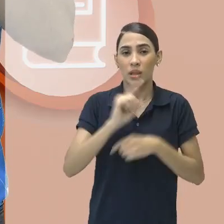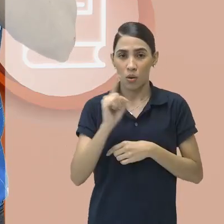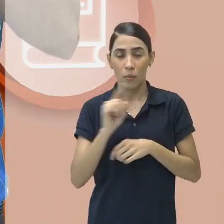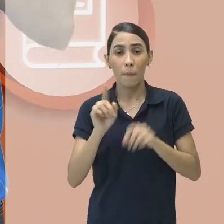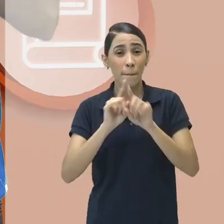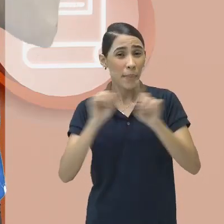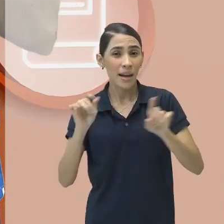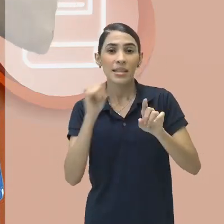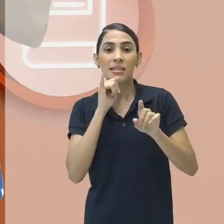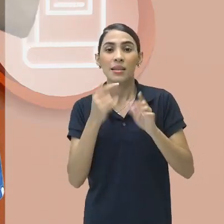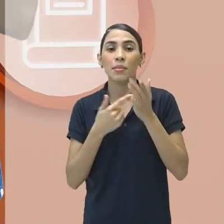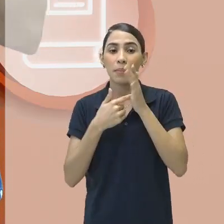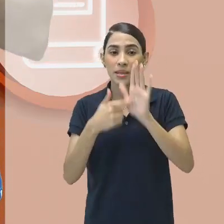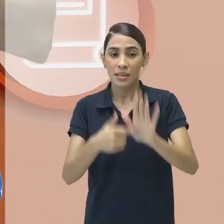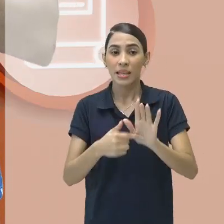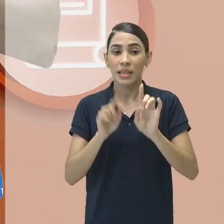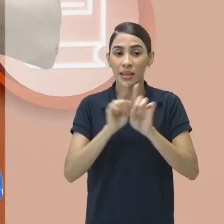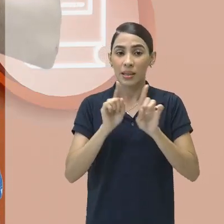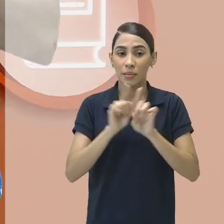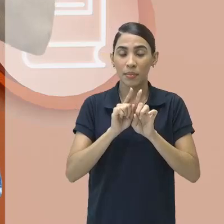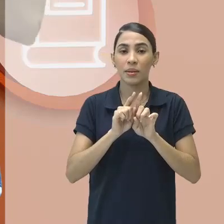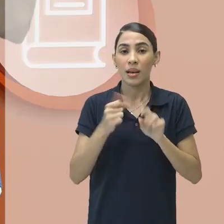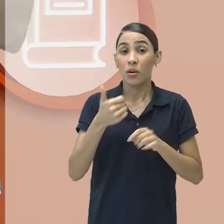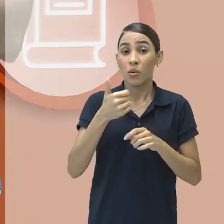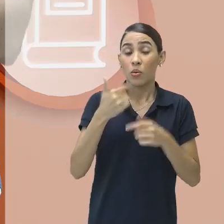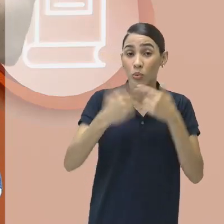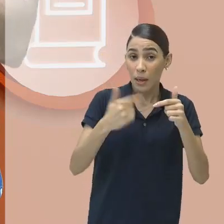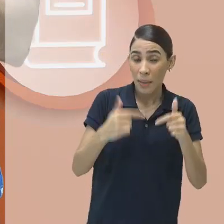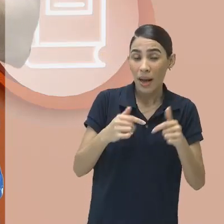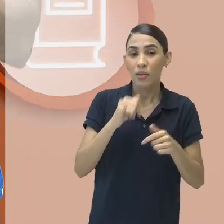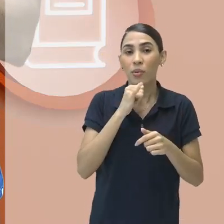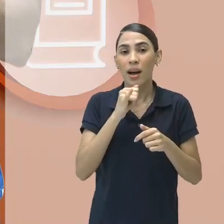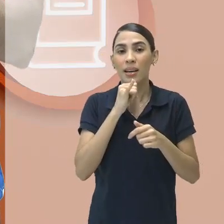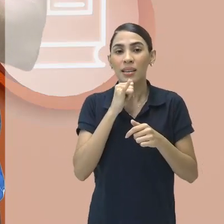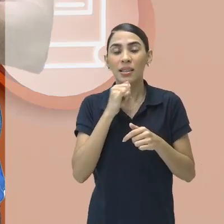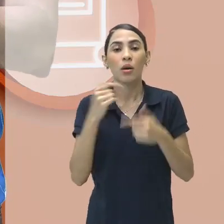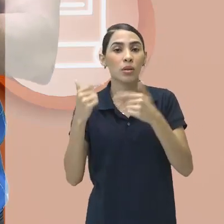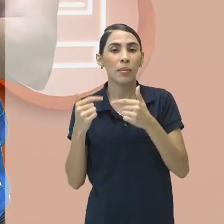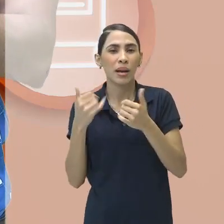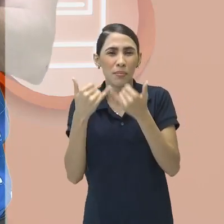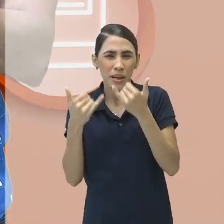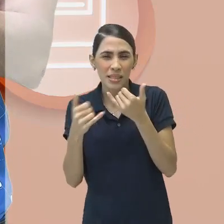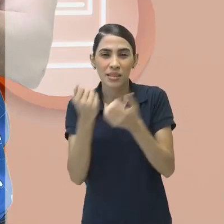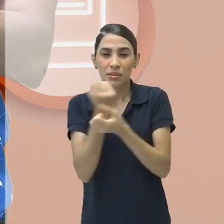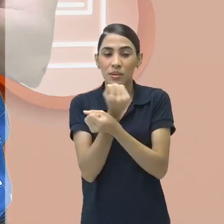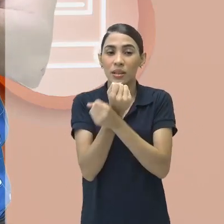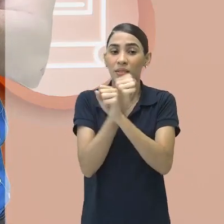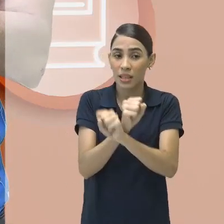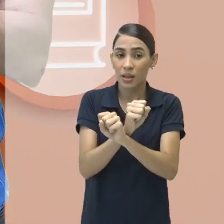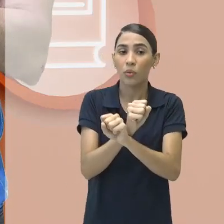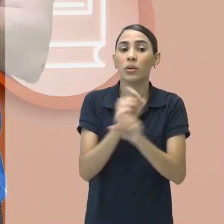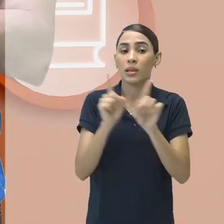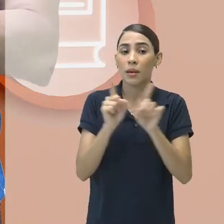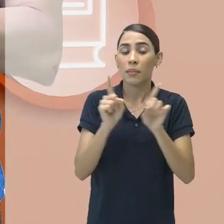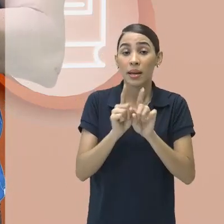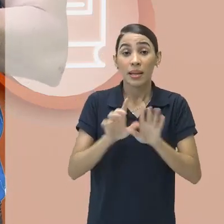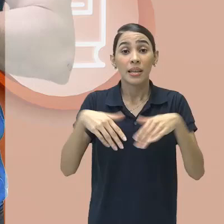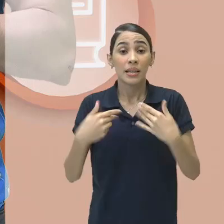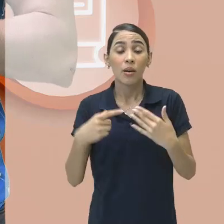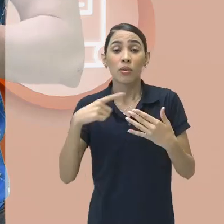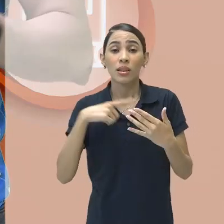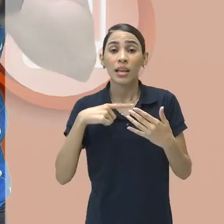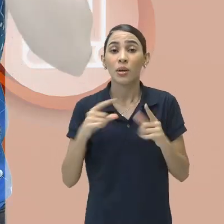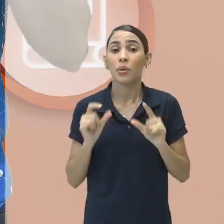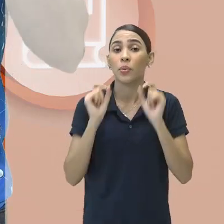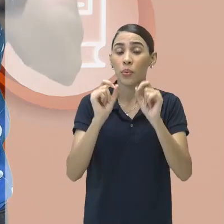que mostram que ali a gente tem um trabalho sendo realizado como um trabalho análogo ali à escravidão. Entre elas, a